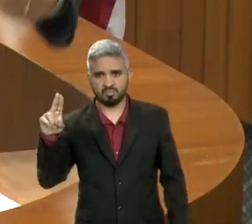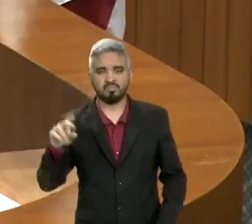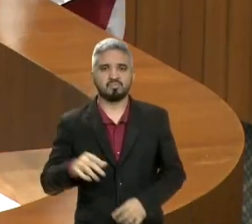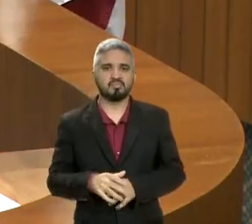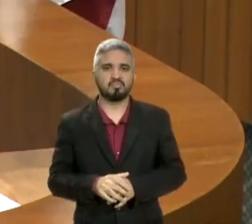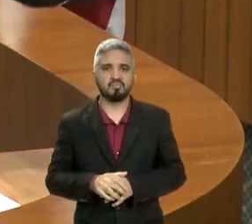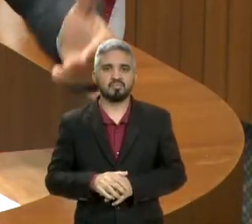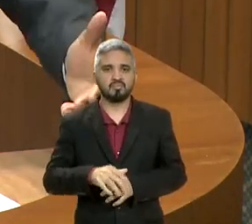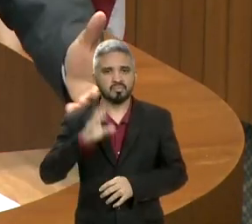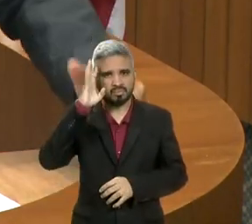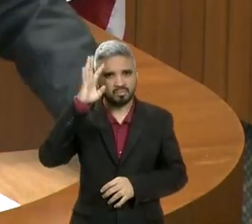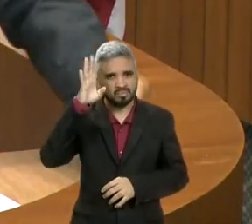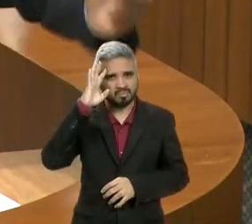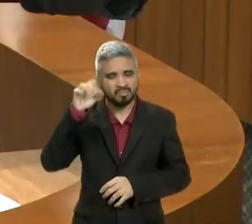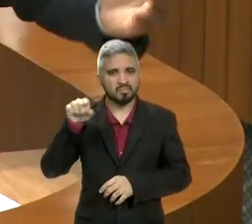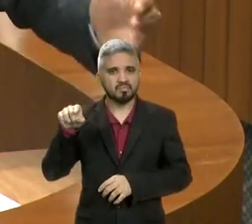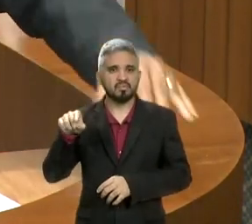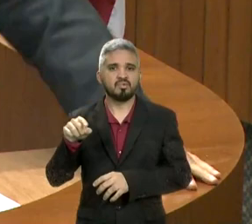Dan